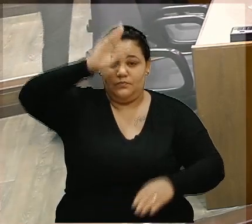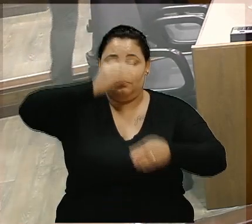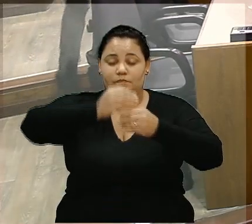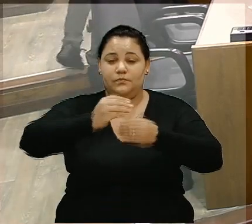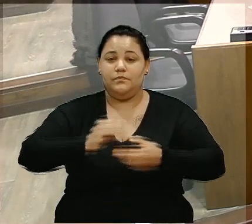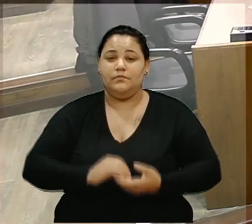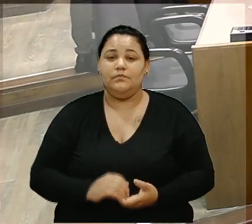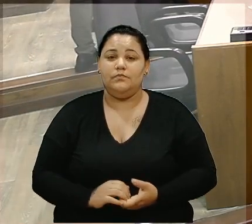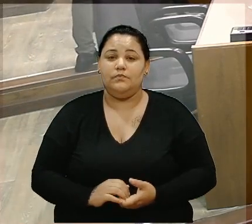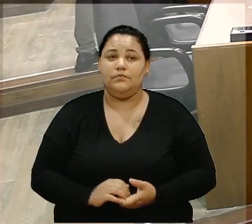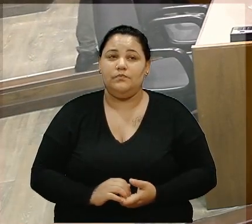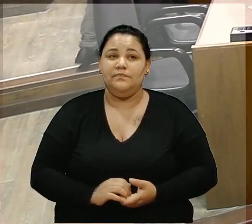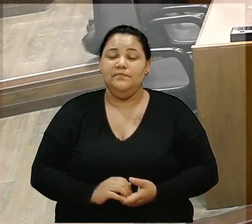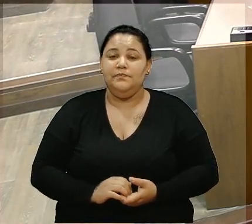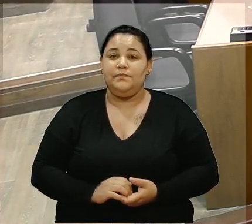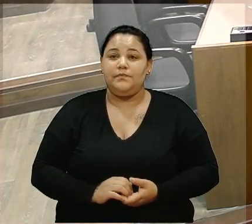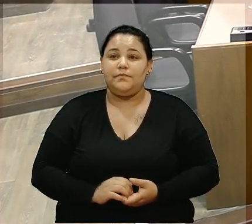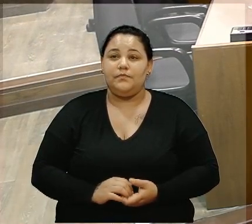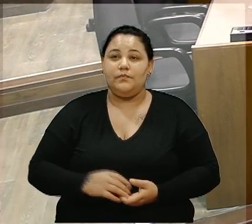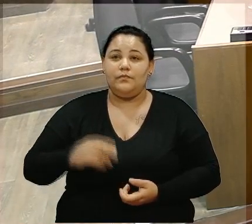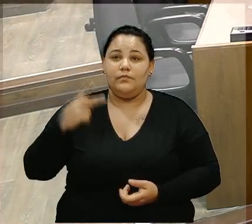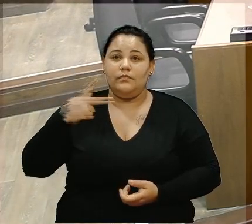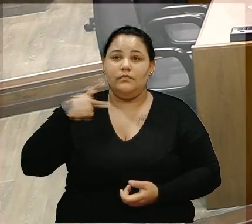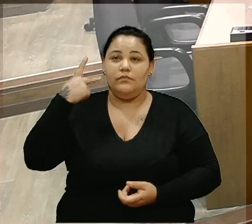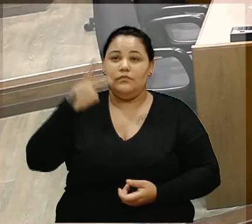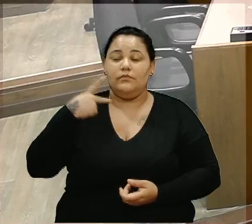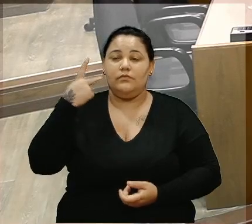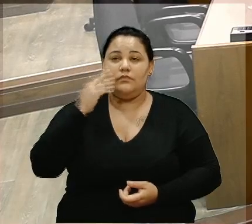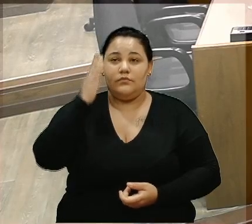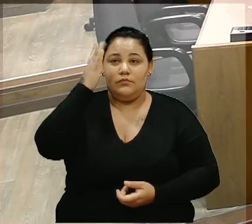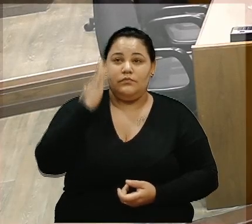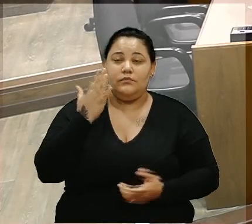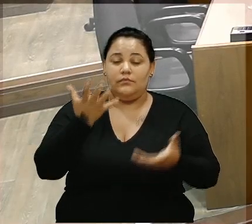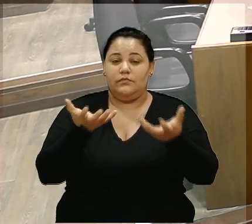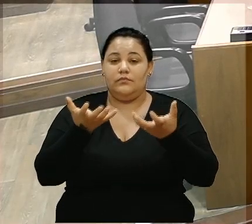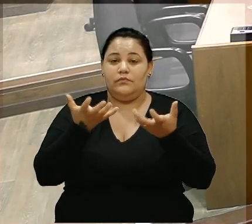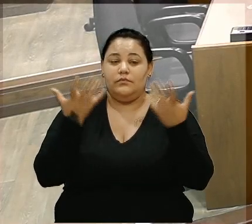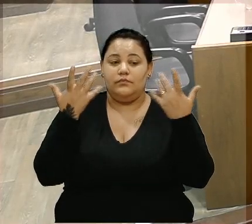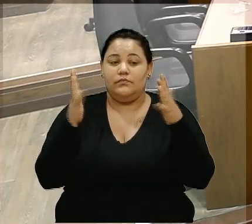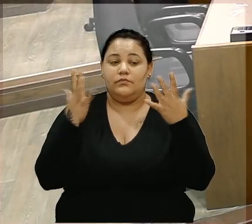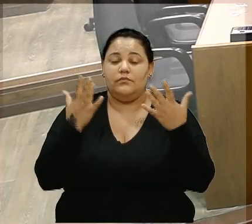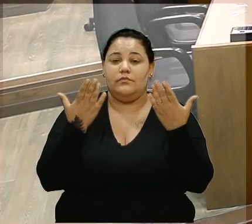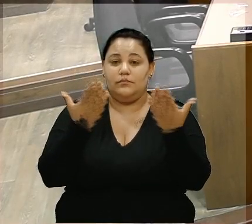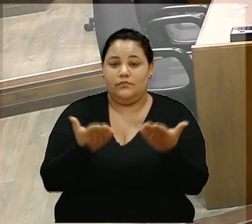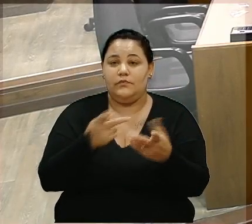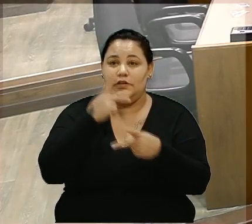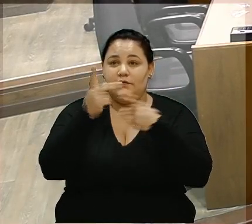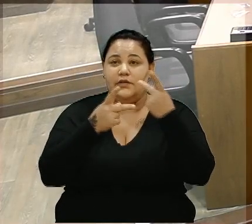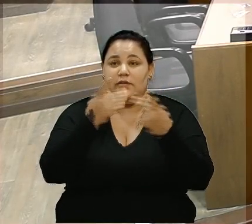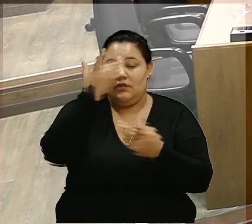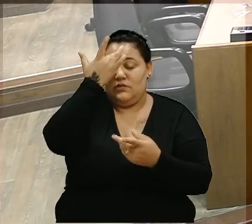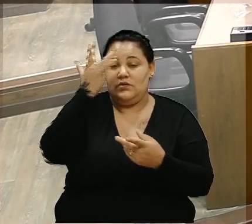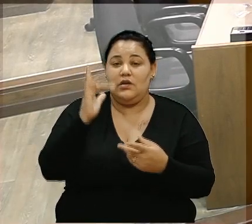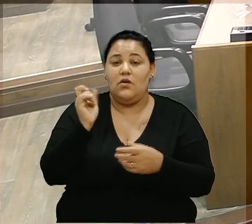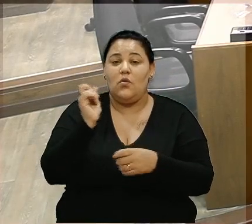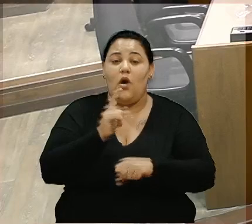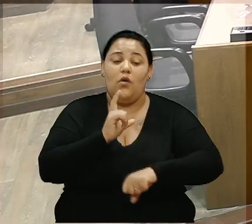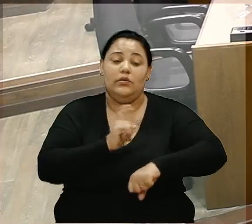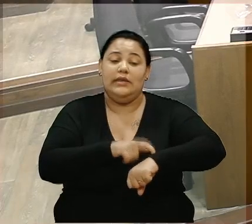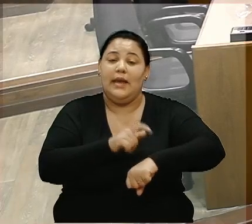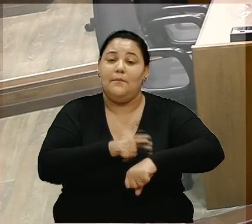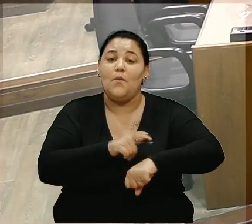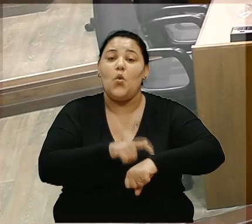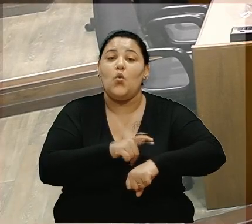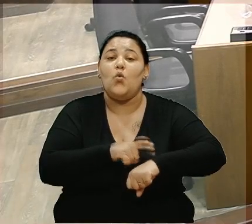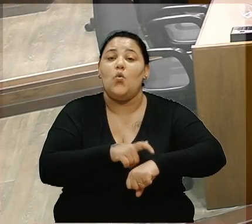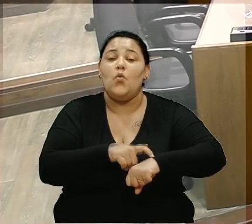Daiane, parabenizá-la pela sua fala, pela sua manifestação. Eu não sei qual foi o tempo hábil colocado para